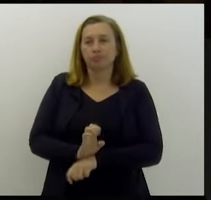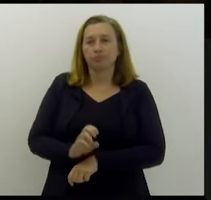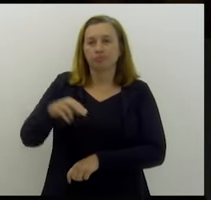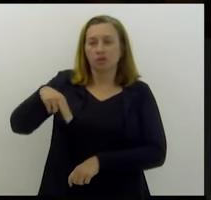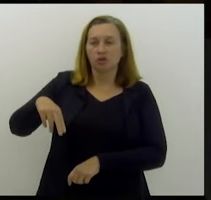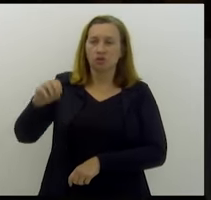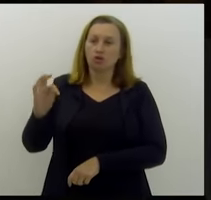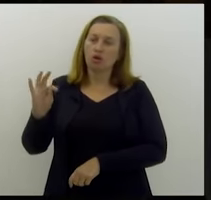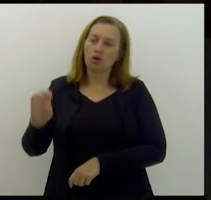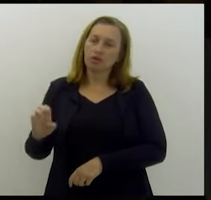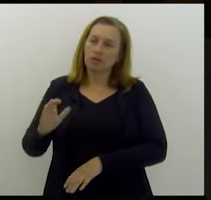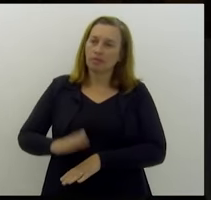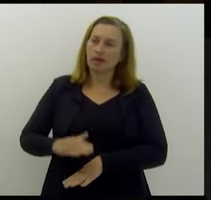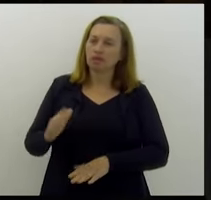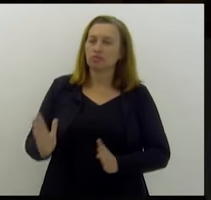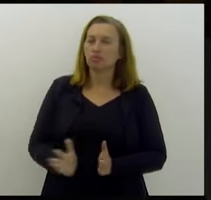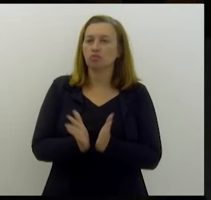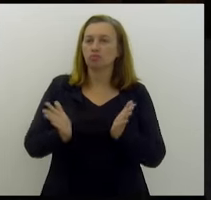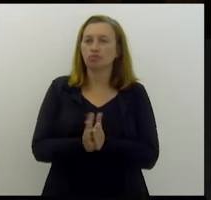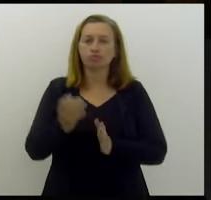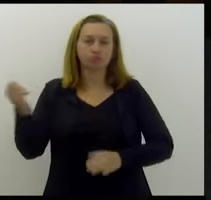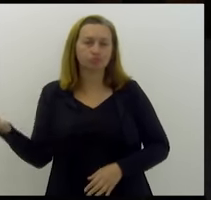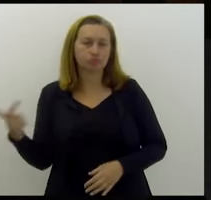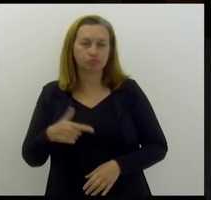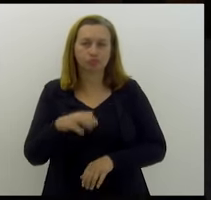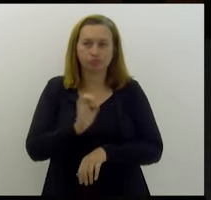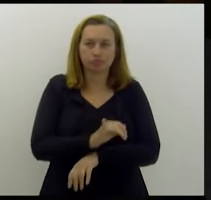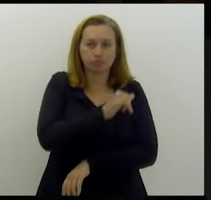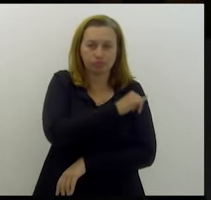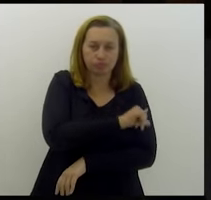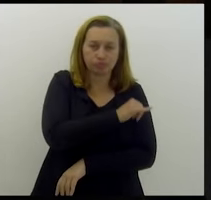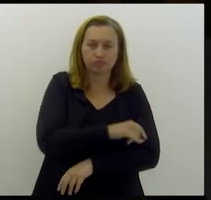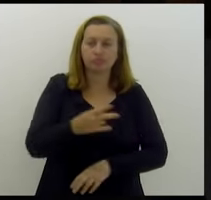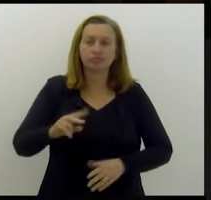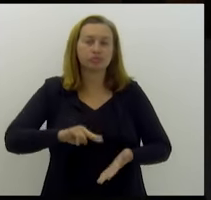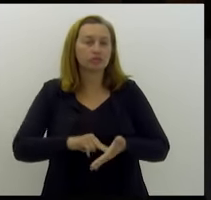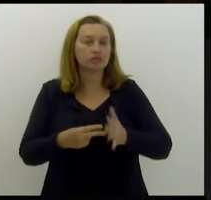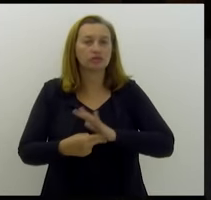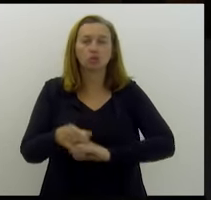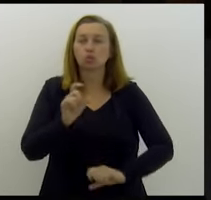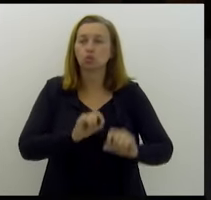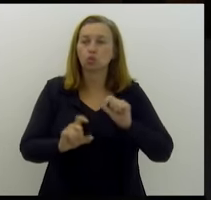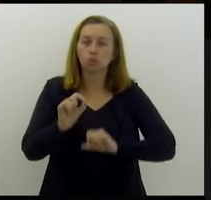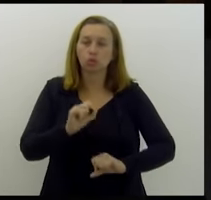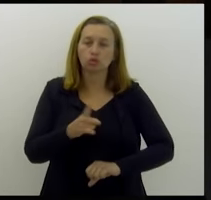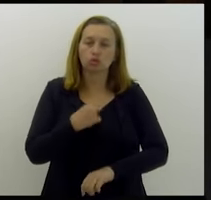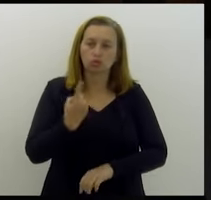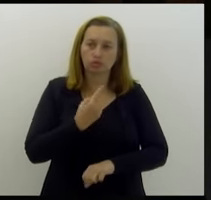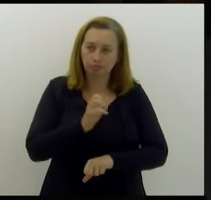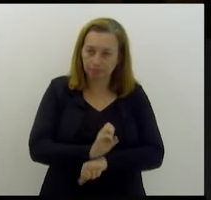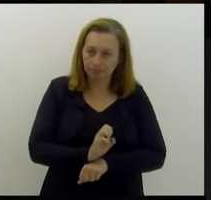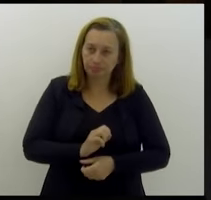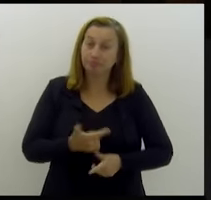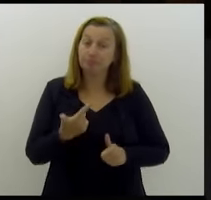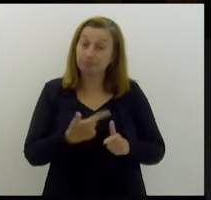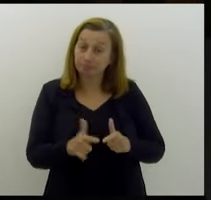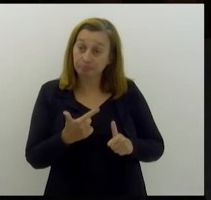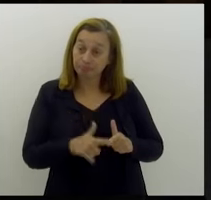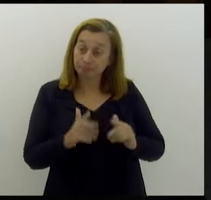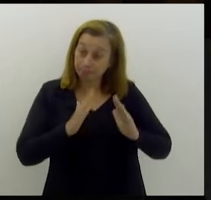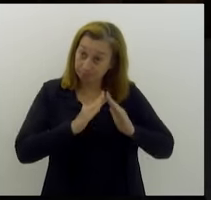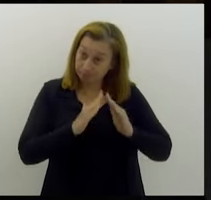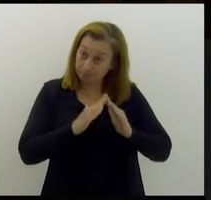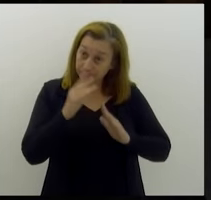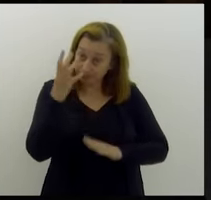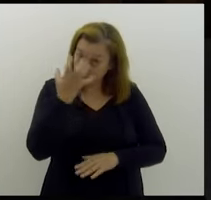muito mais pobres que o Estado do Rio de Janeiro o que que isso quer dizer isso quer dizer que no nosso estado o problema da Habitação